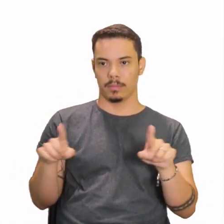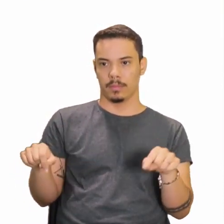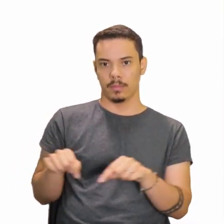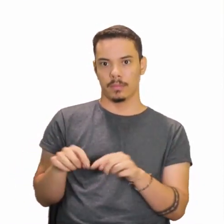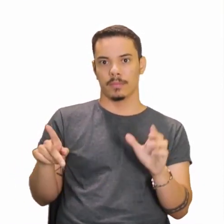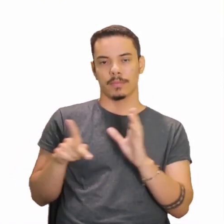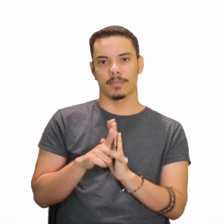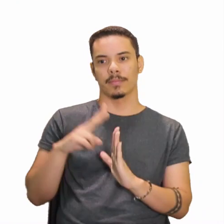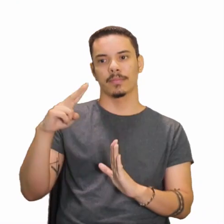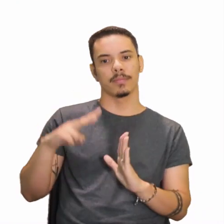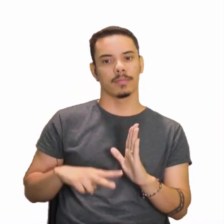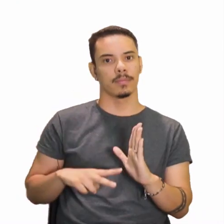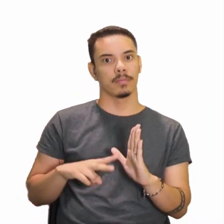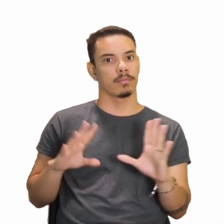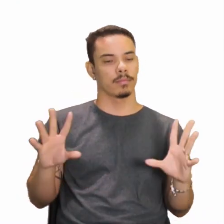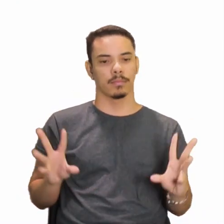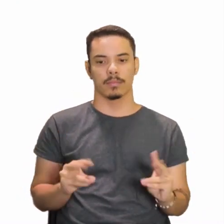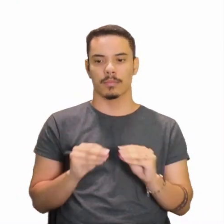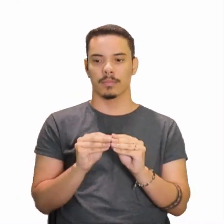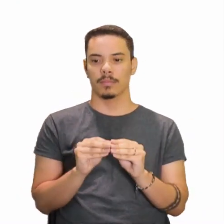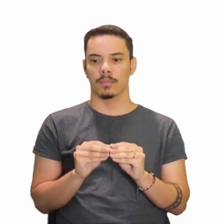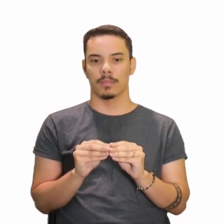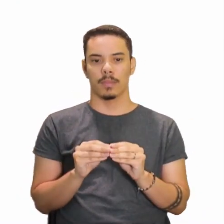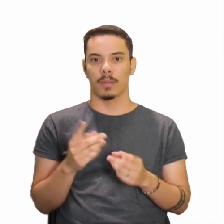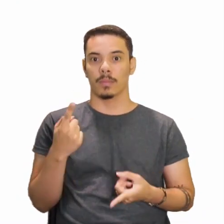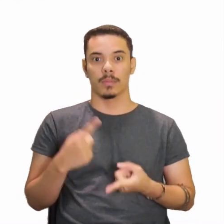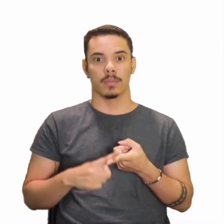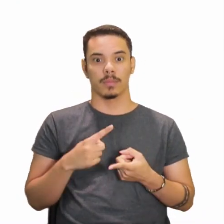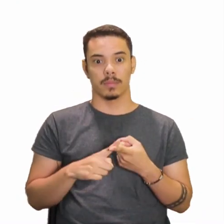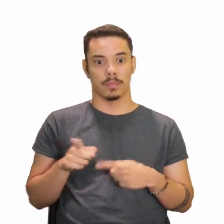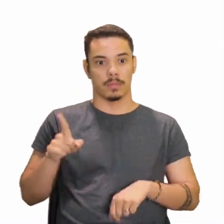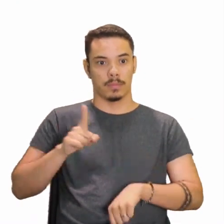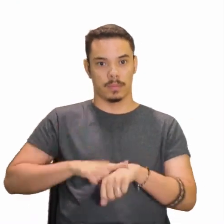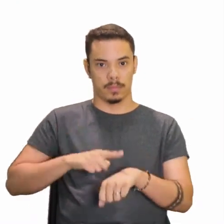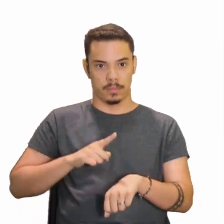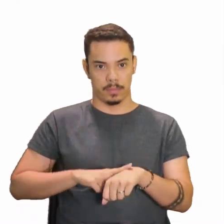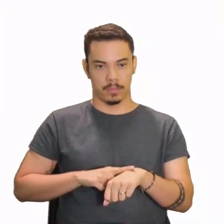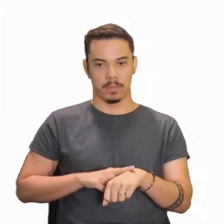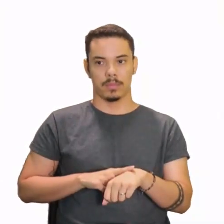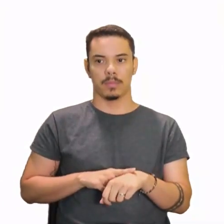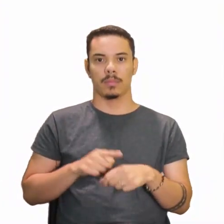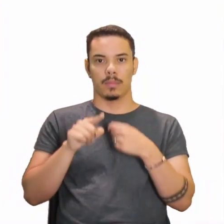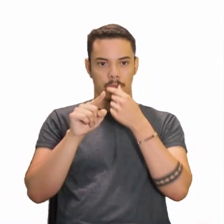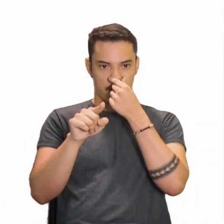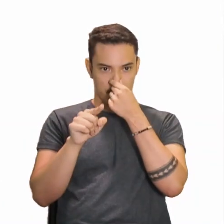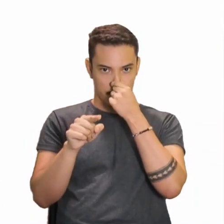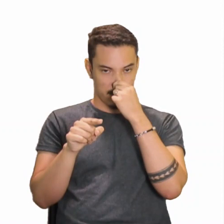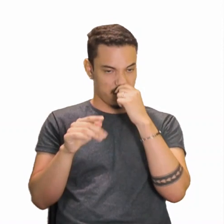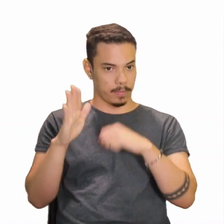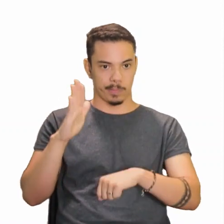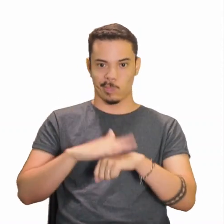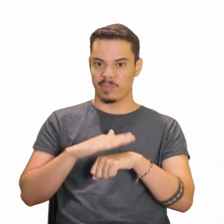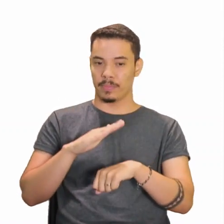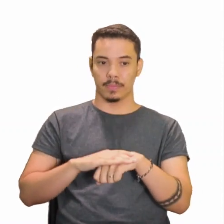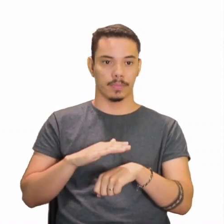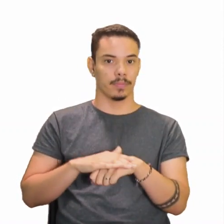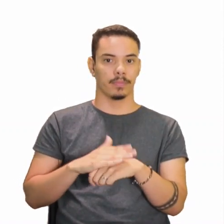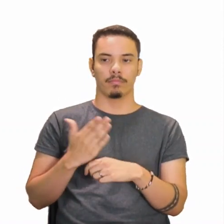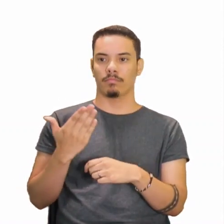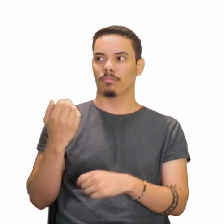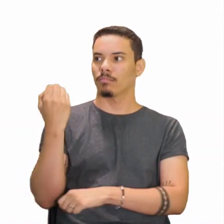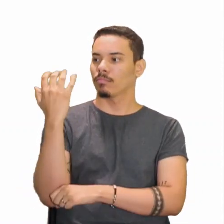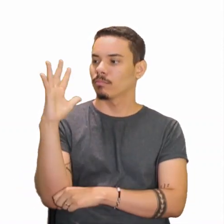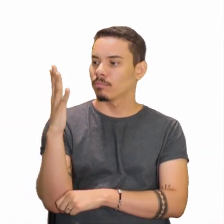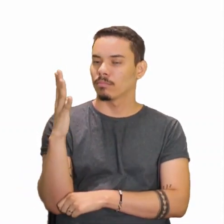leitura no quarto. E é isso, para dizer que esse momento seu é você quem vai fazer. Seja debaixo da